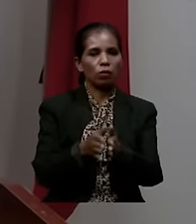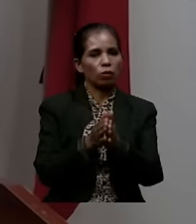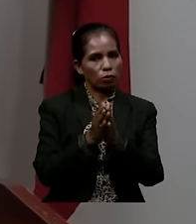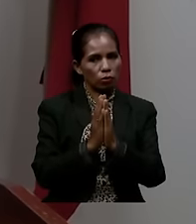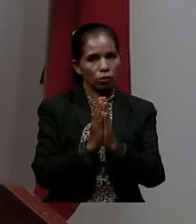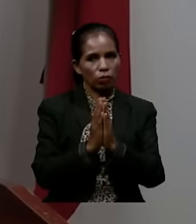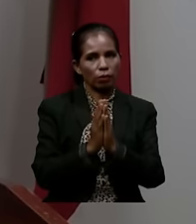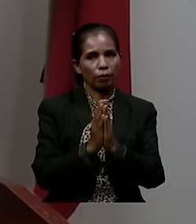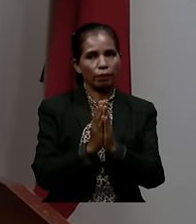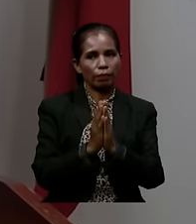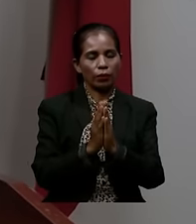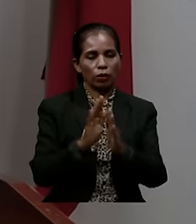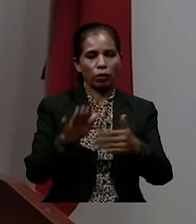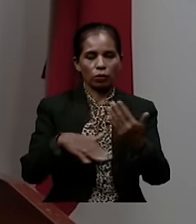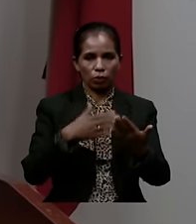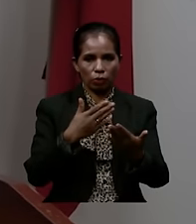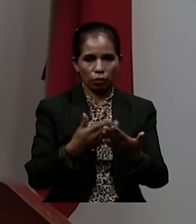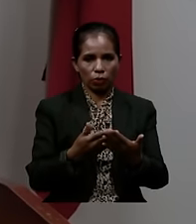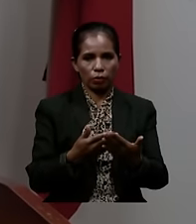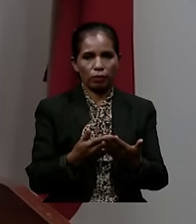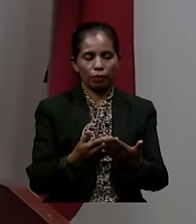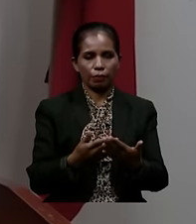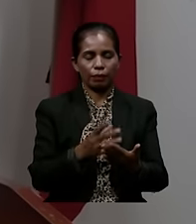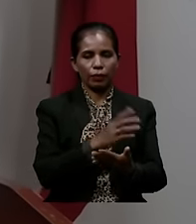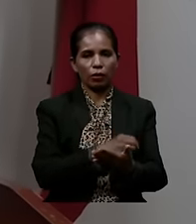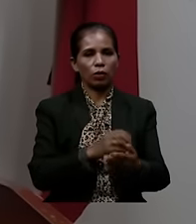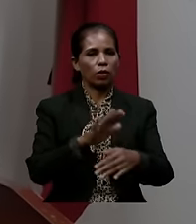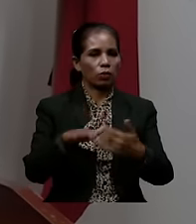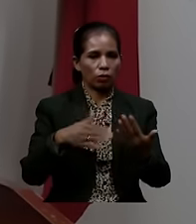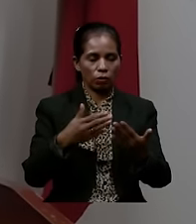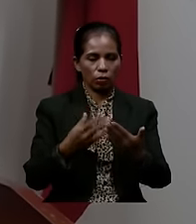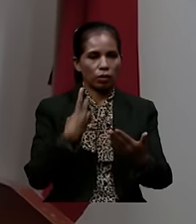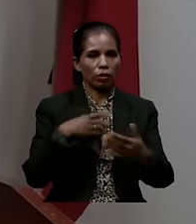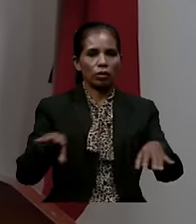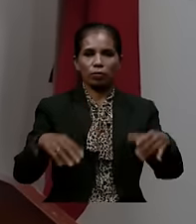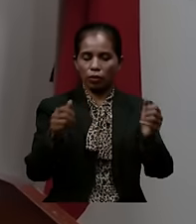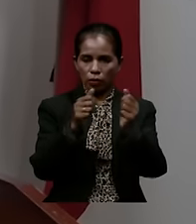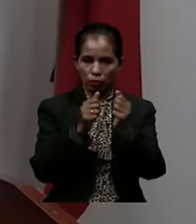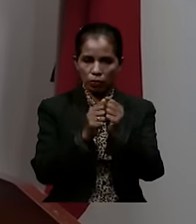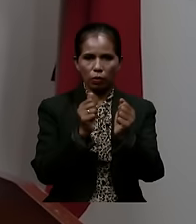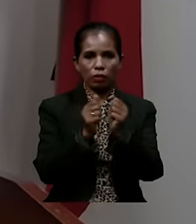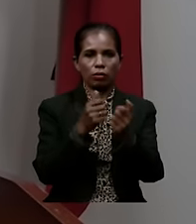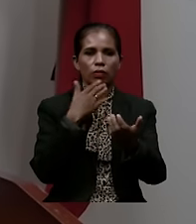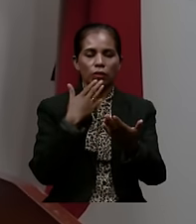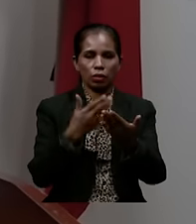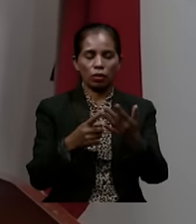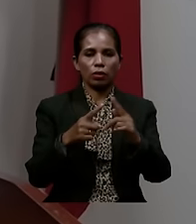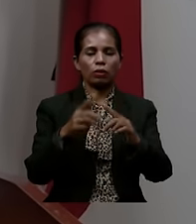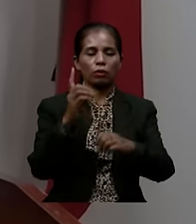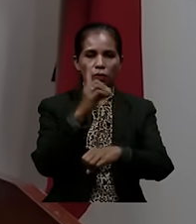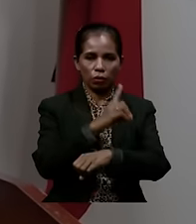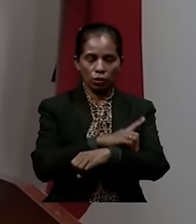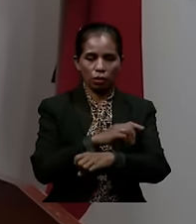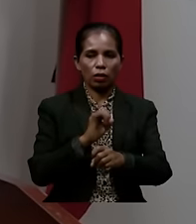babonai rototo, parte rototo, e está coopera de diagba. E o Rin, a Rússia, a